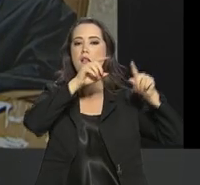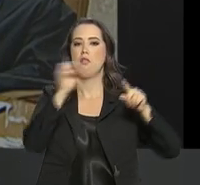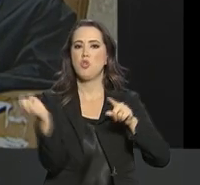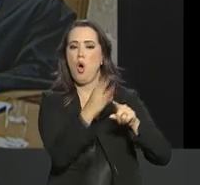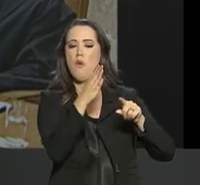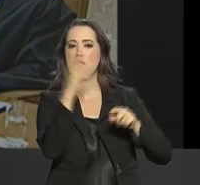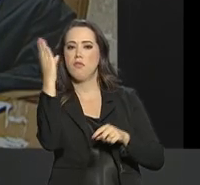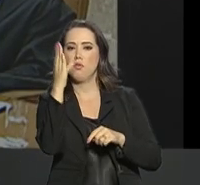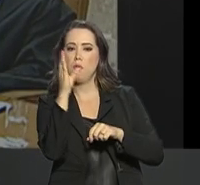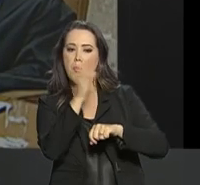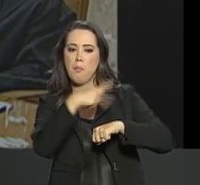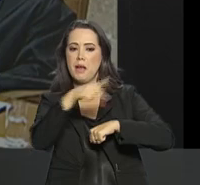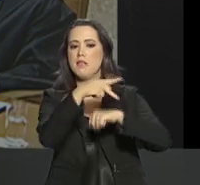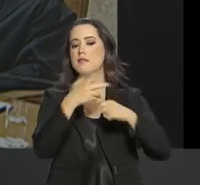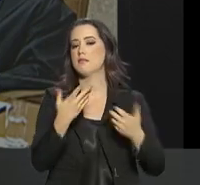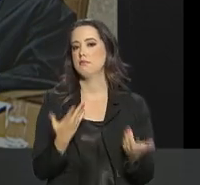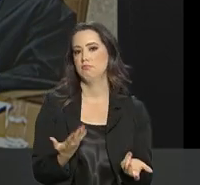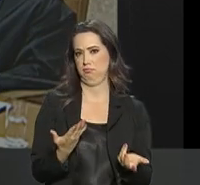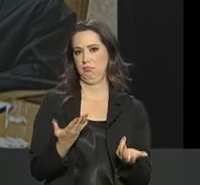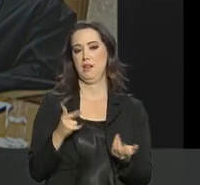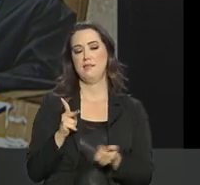a todo momento, se postulam